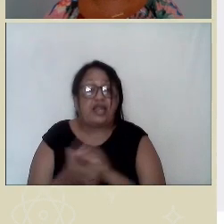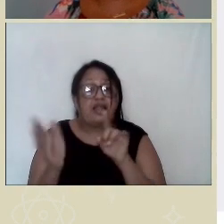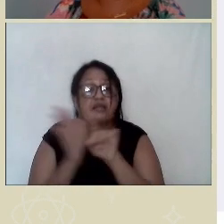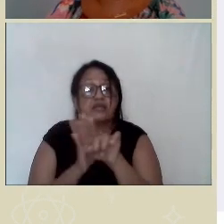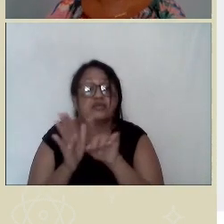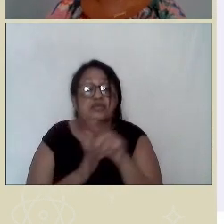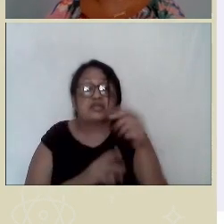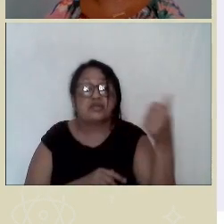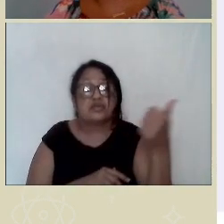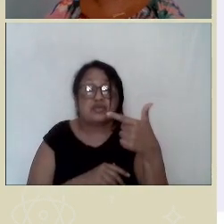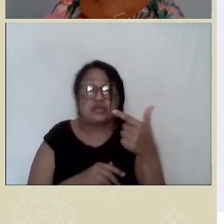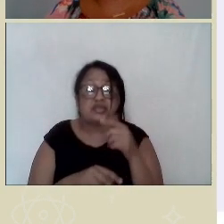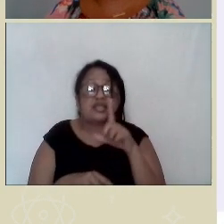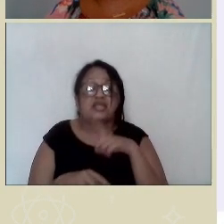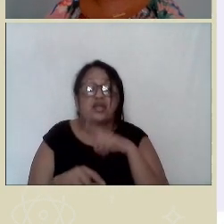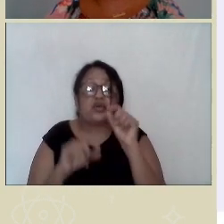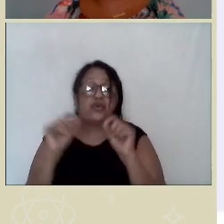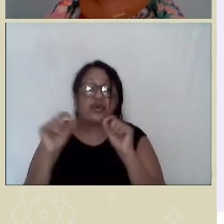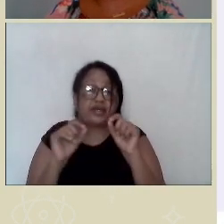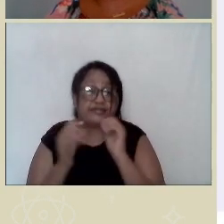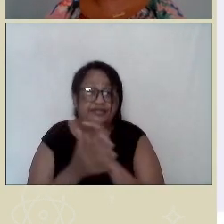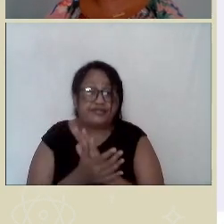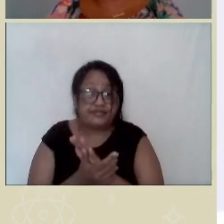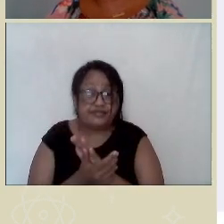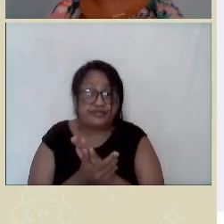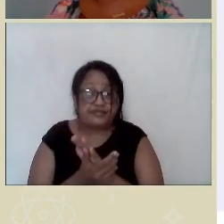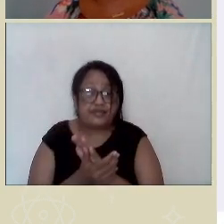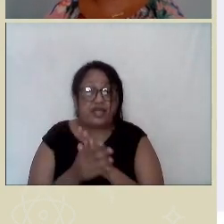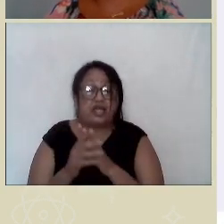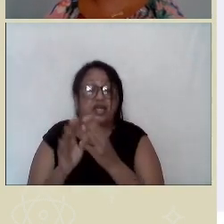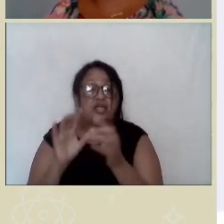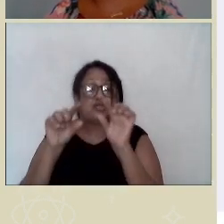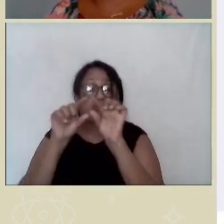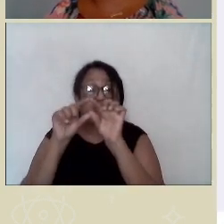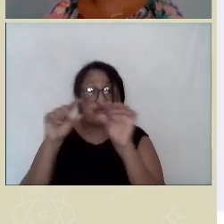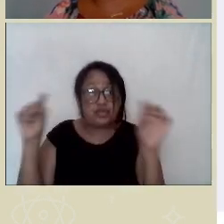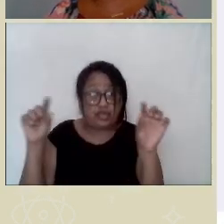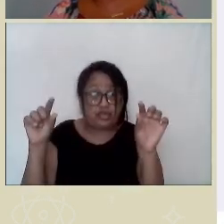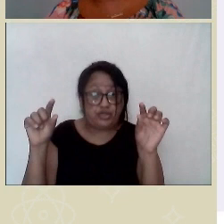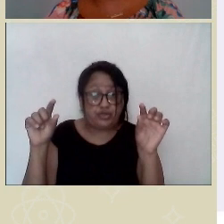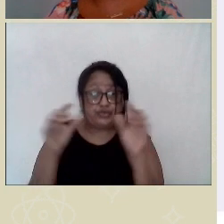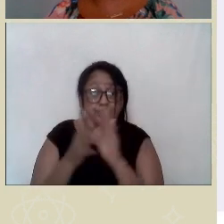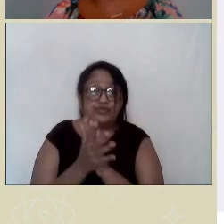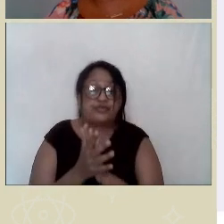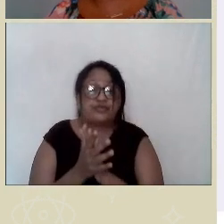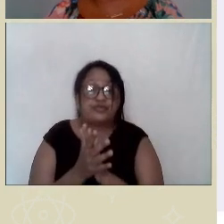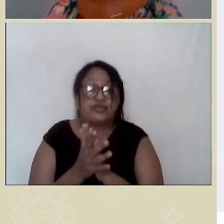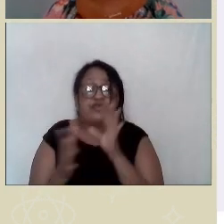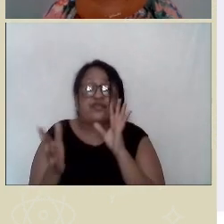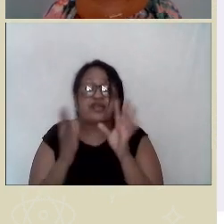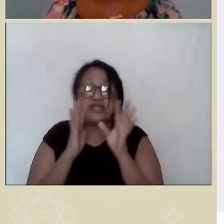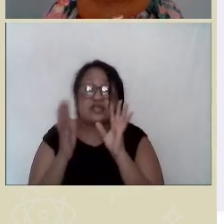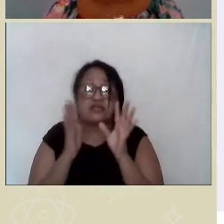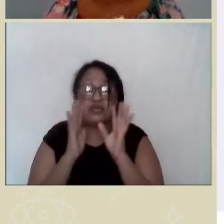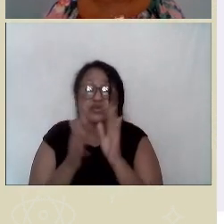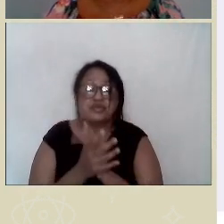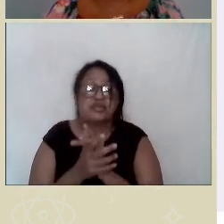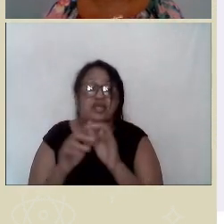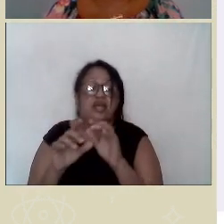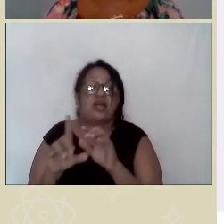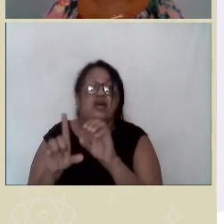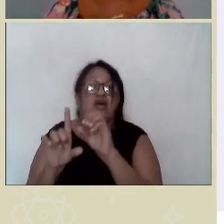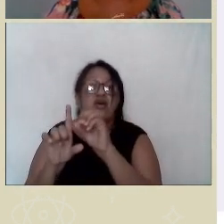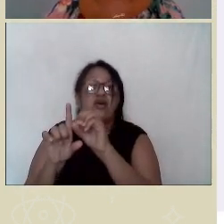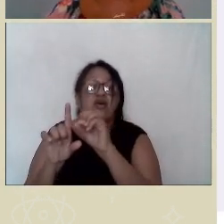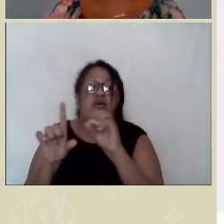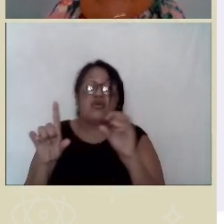a gente tem assim no trecho Facebook Google e Twitter han puesto em marcha políticas para